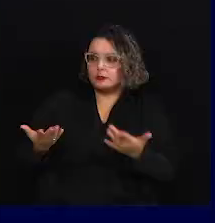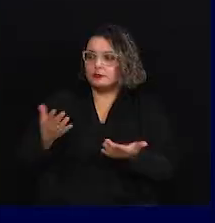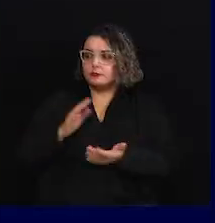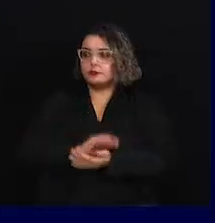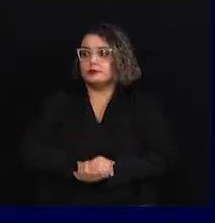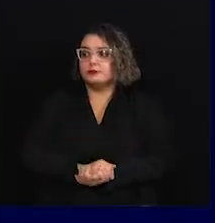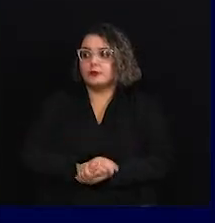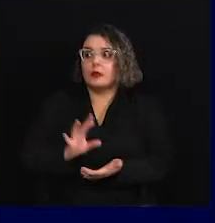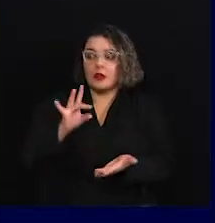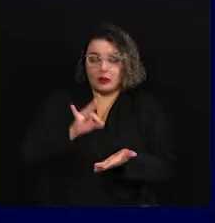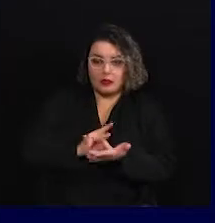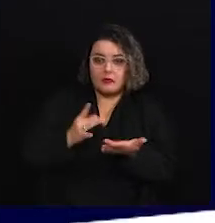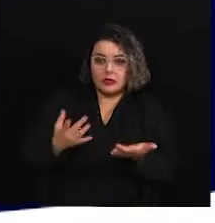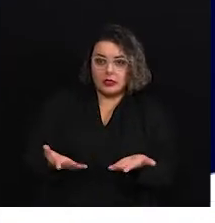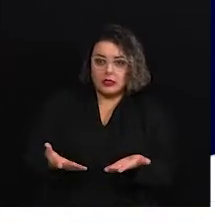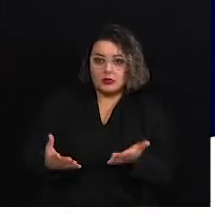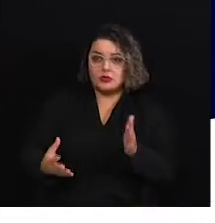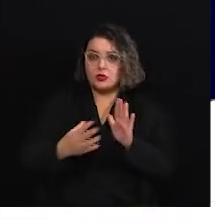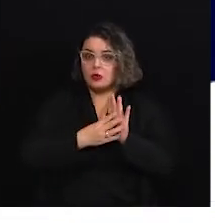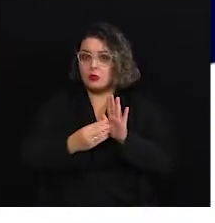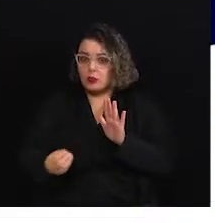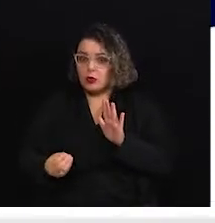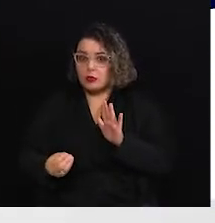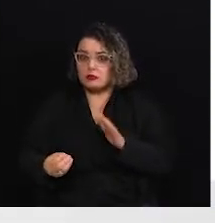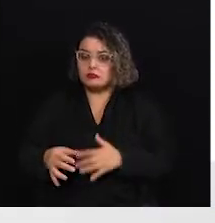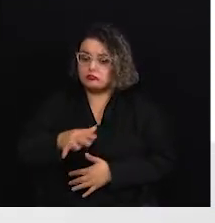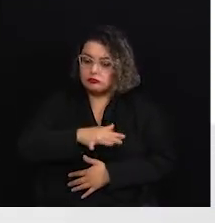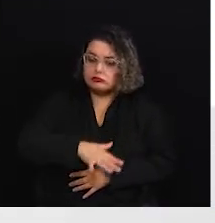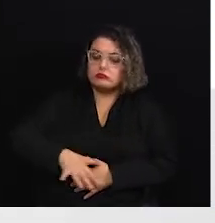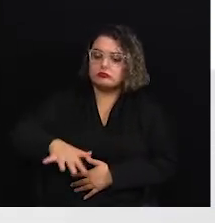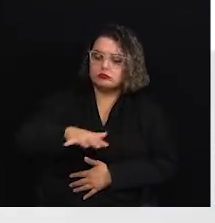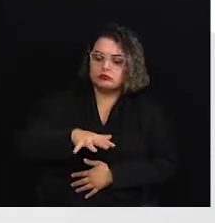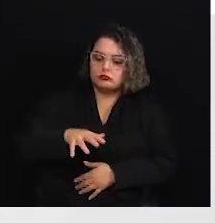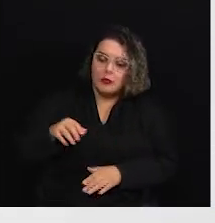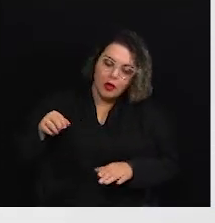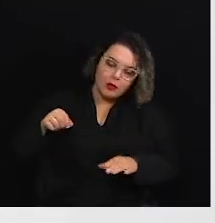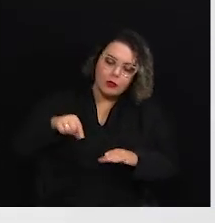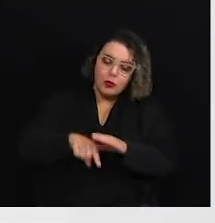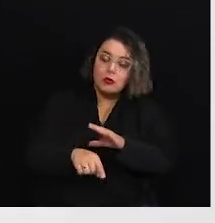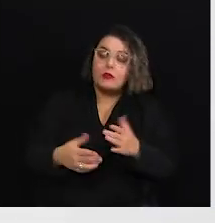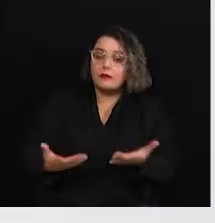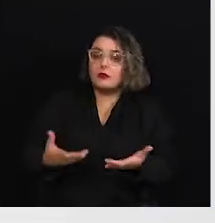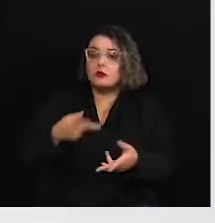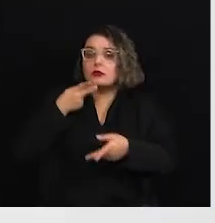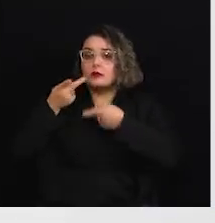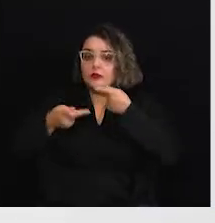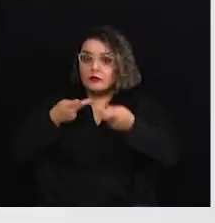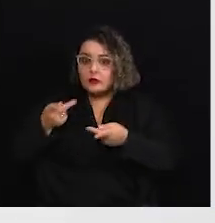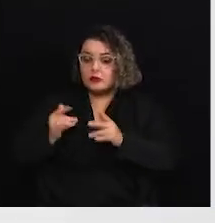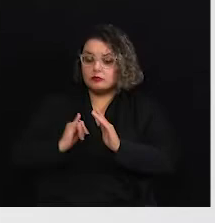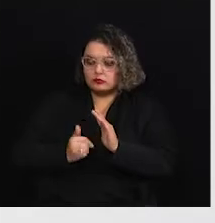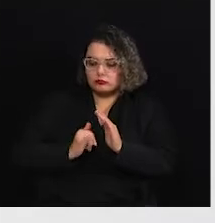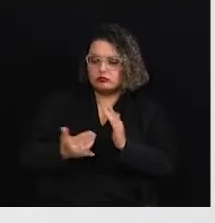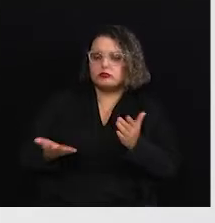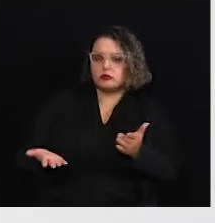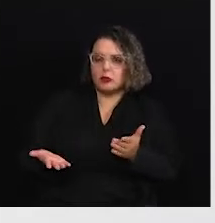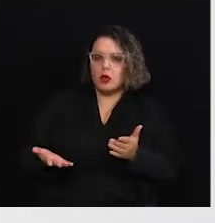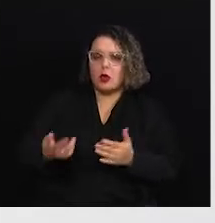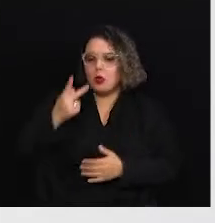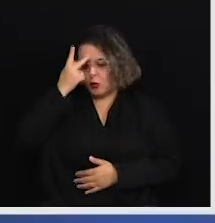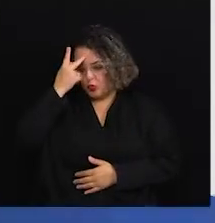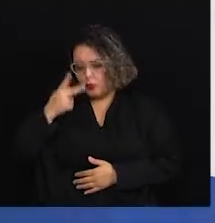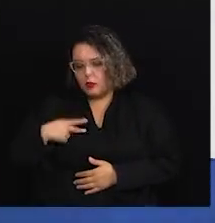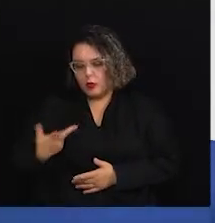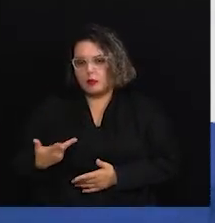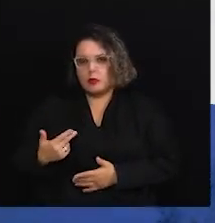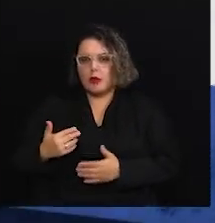modelo? Na verdade, assim, eu acho que ele é um modelo que está bastante intrínseco quando nós estamos falando de startups. Por